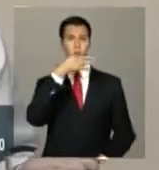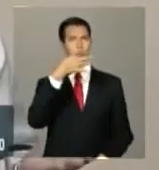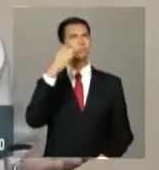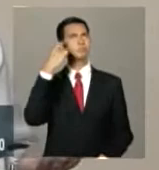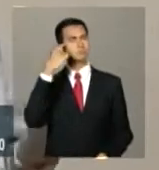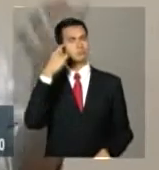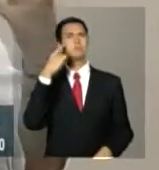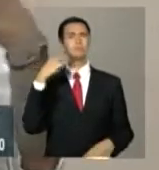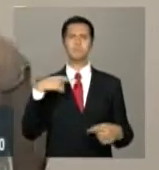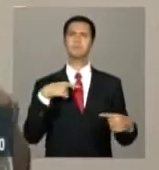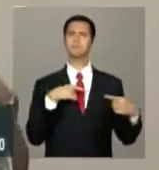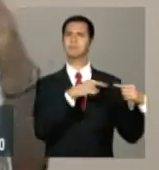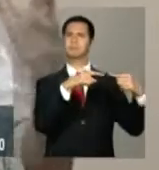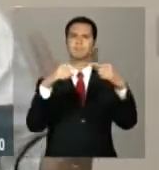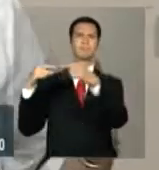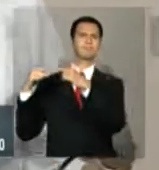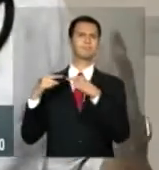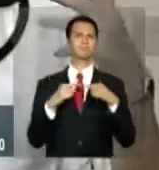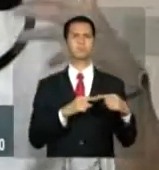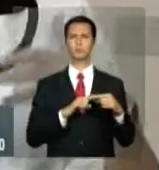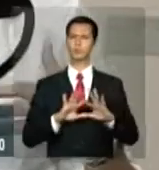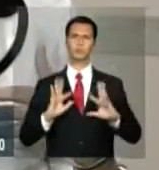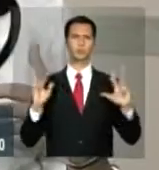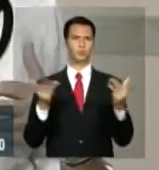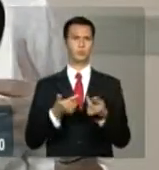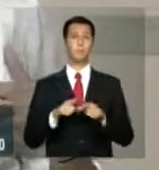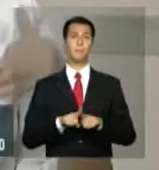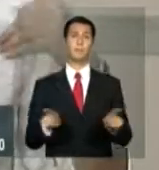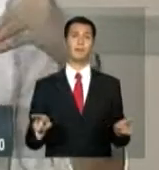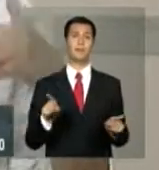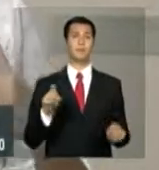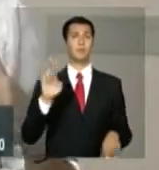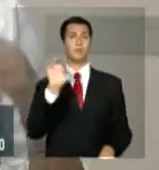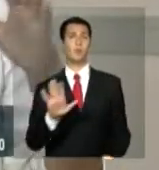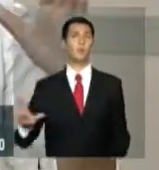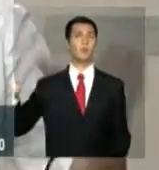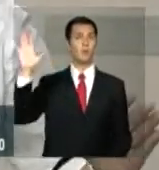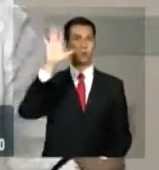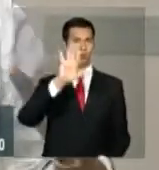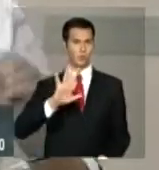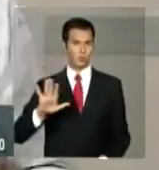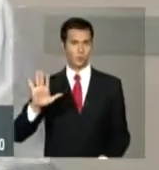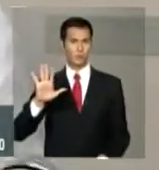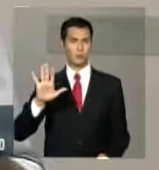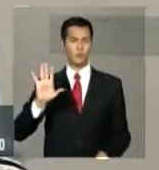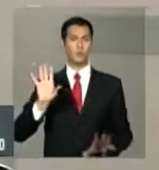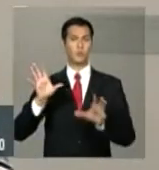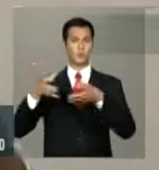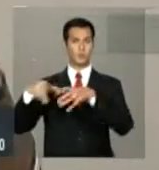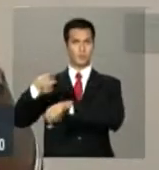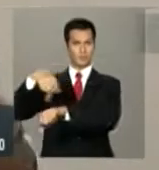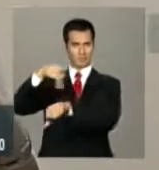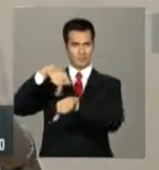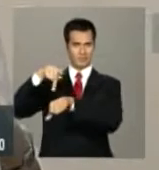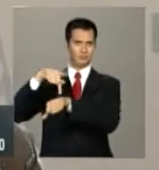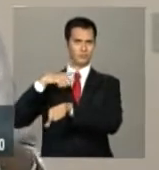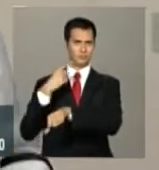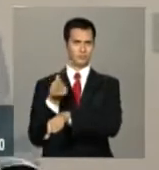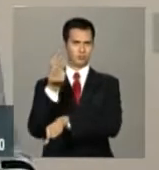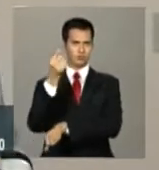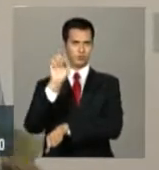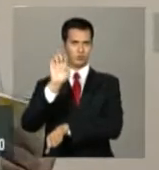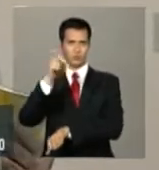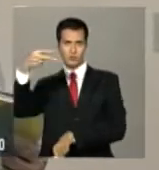daí, os mecanismos pelos quais a União Europeia, especificamente a zona do euro, vai resolver seus